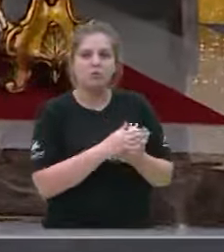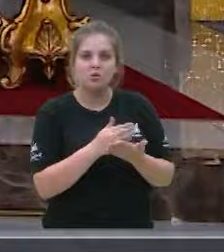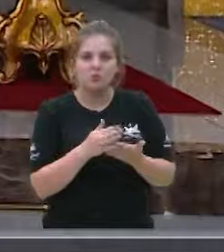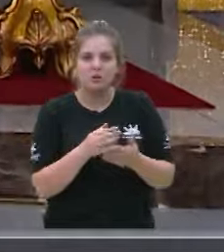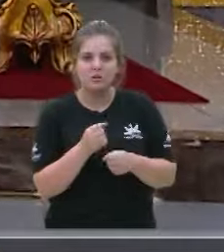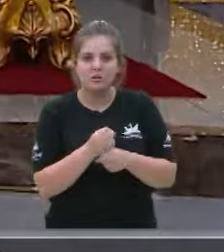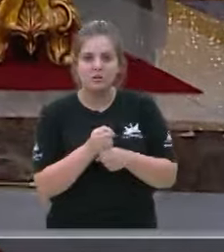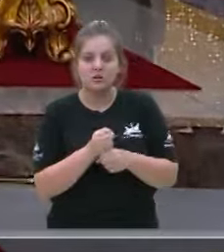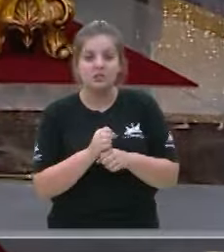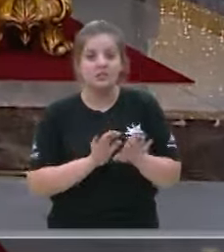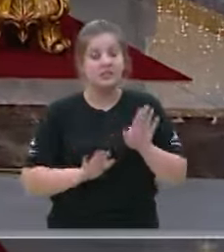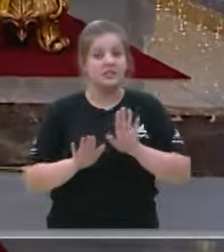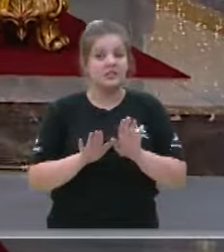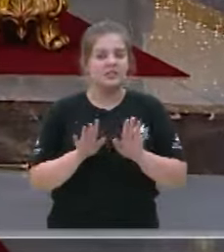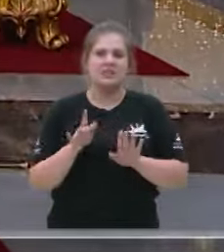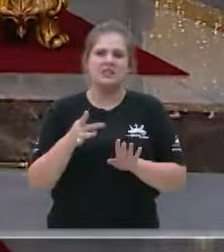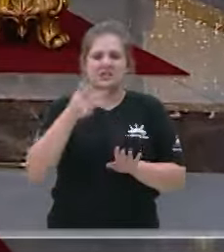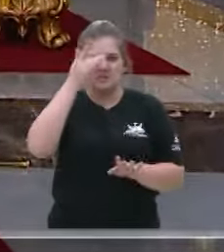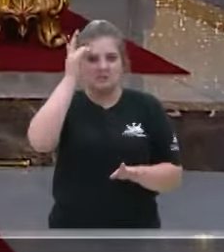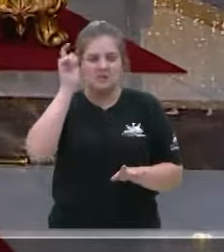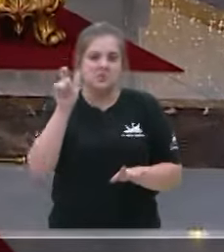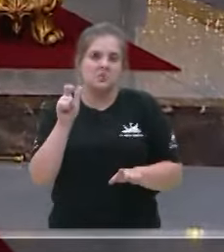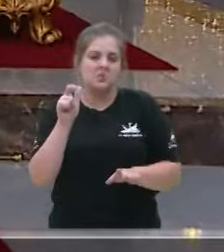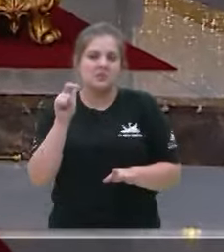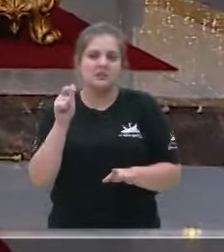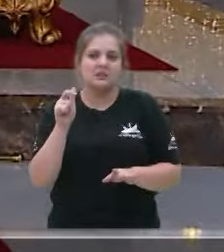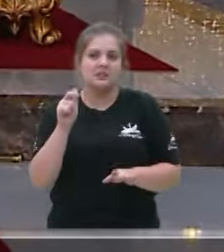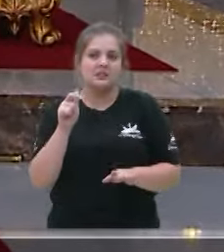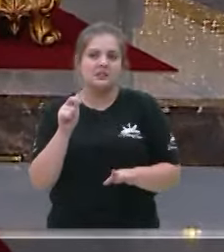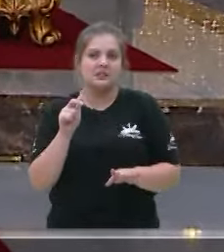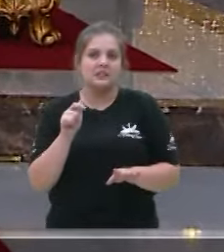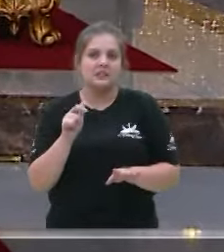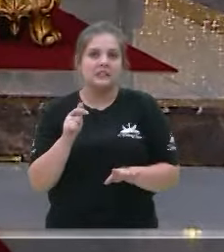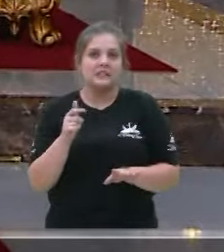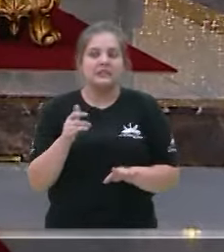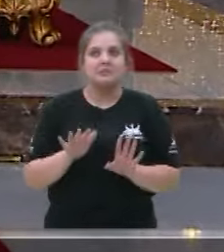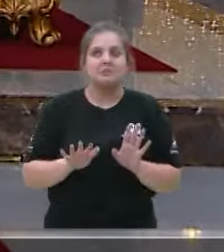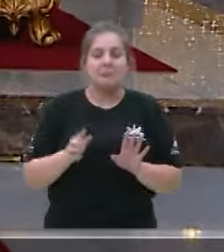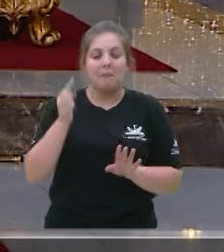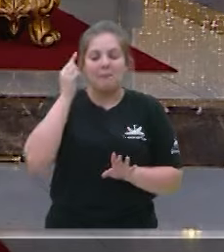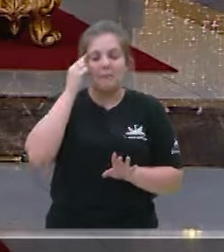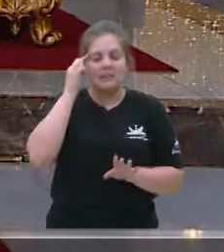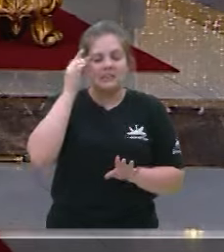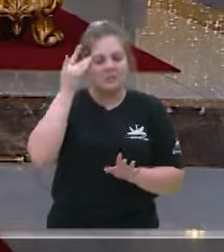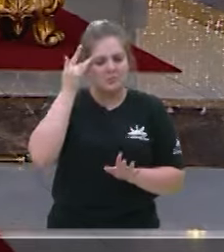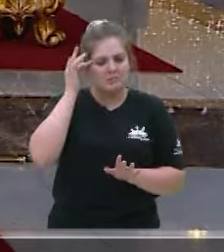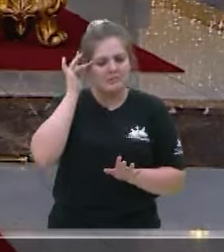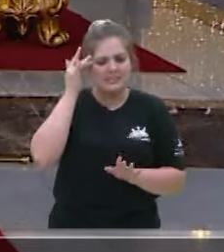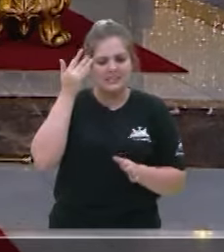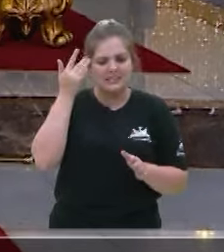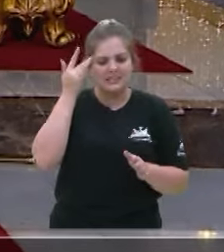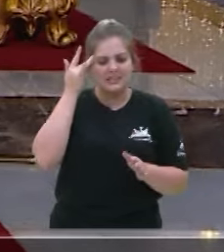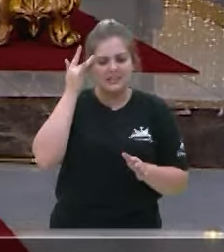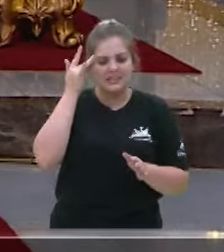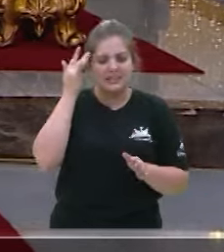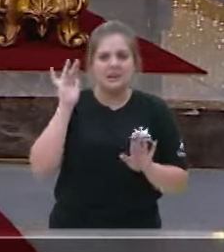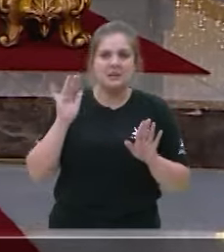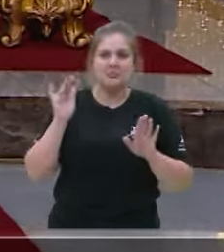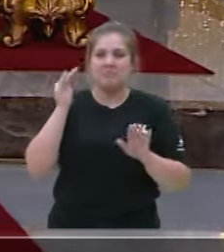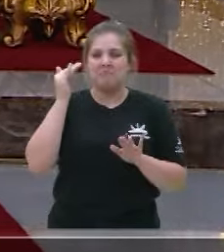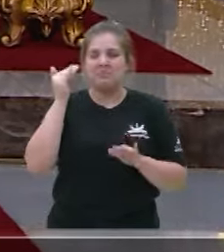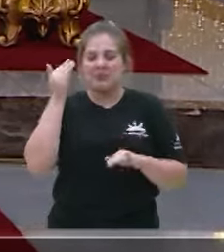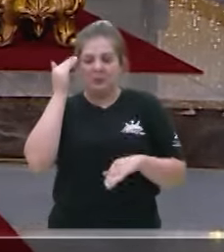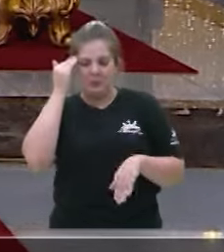surdos por quê Porque infelizmente o que mu das vezes prevalece no